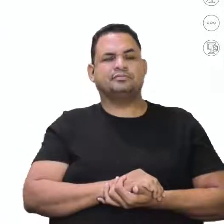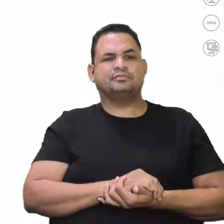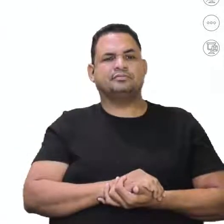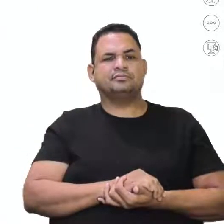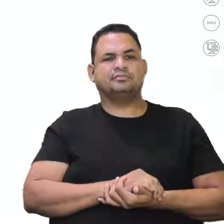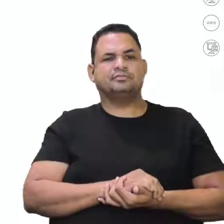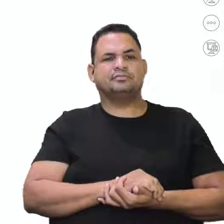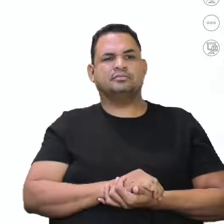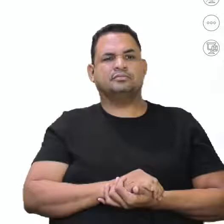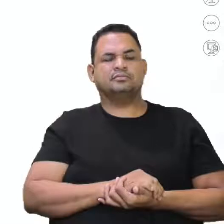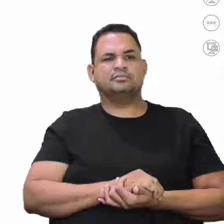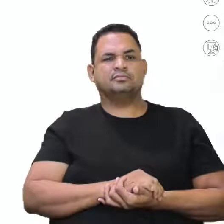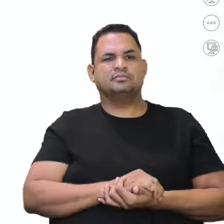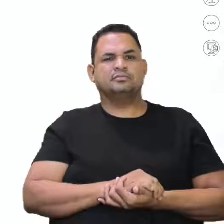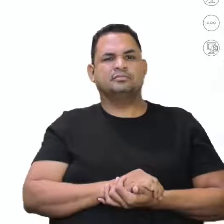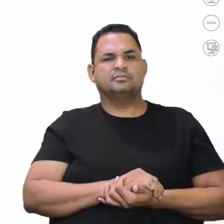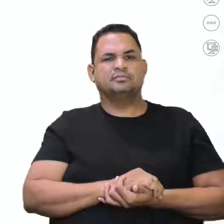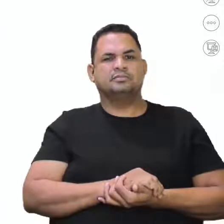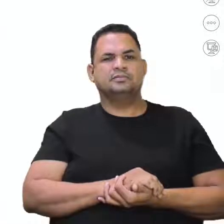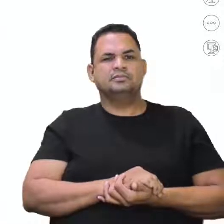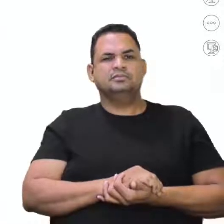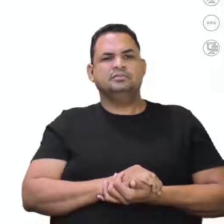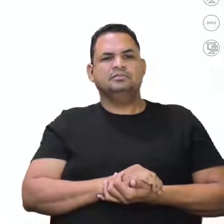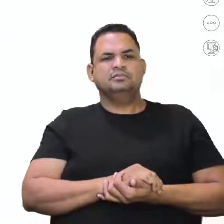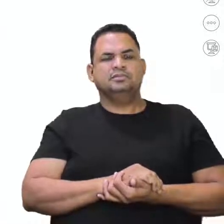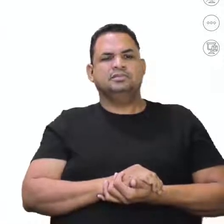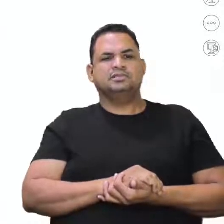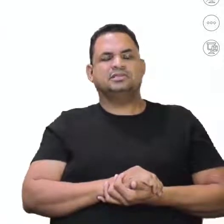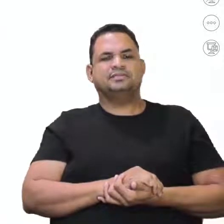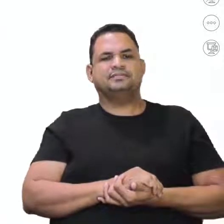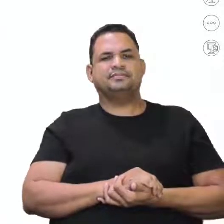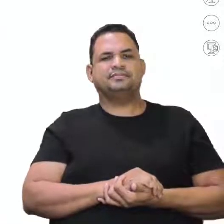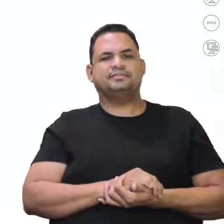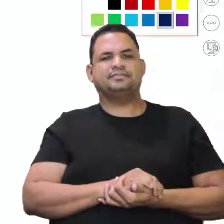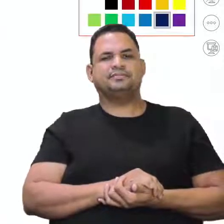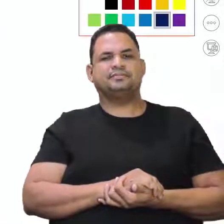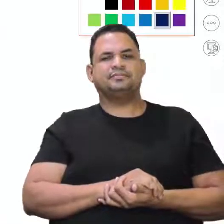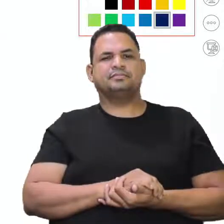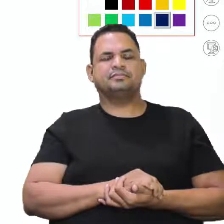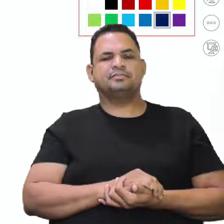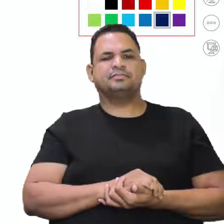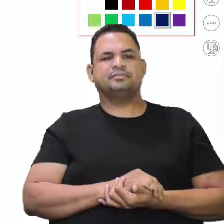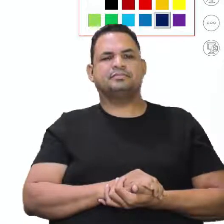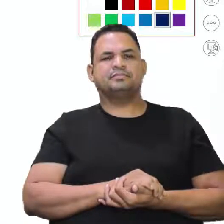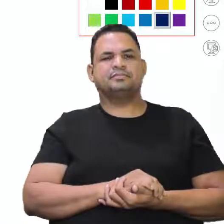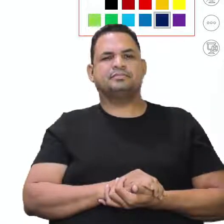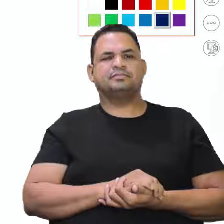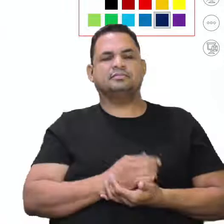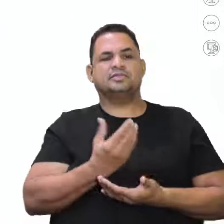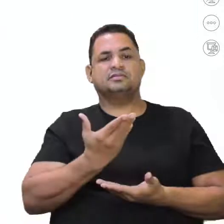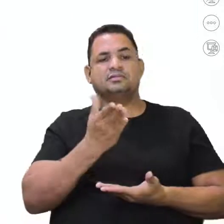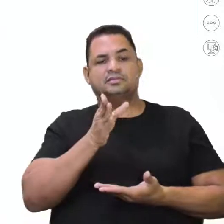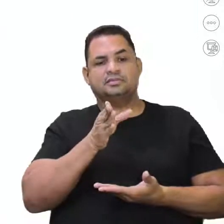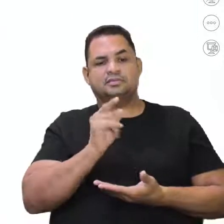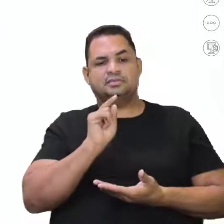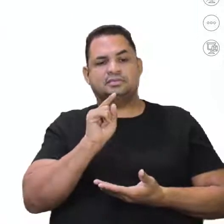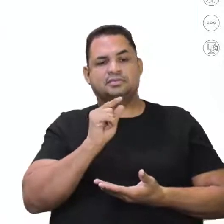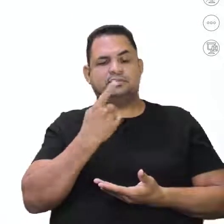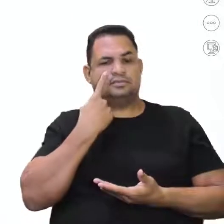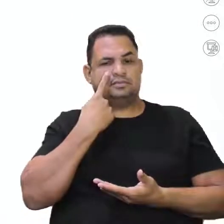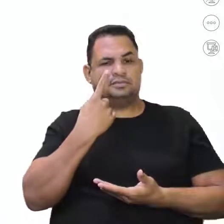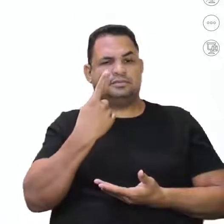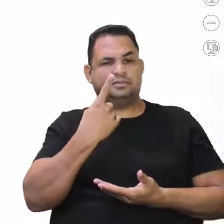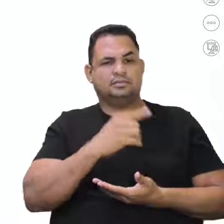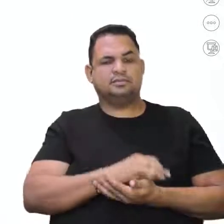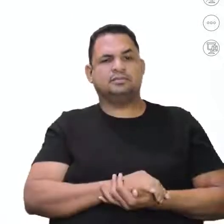tava bem aqui em cima. Eu tô apontando com o meu dedo. Teacher tá doida. Como se vocês fossem ver